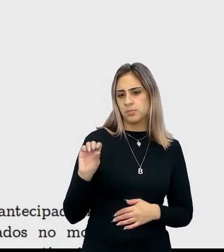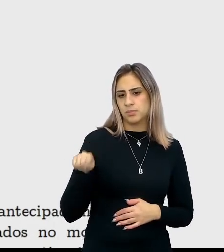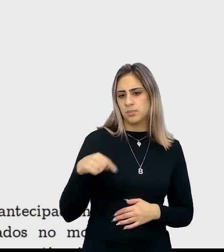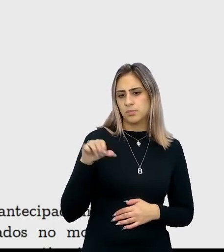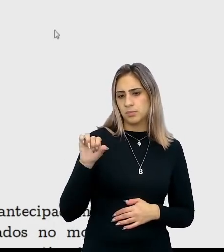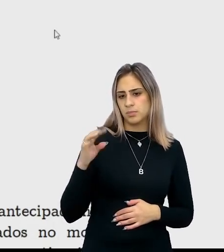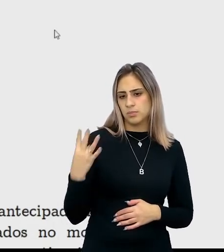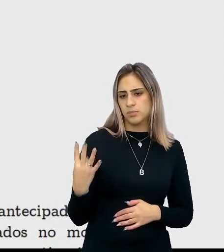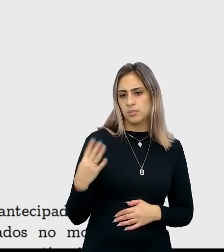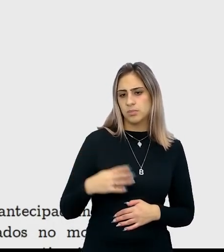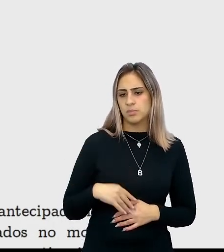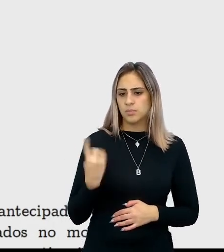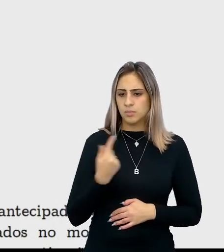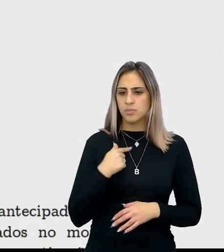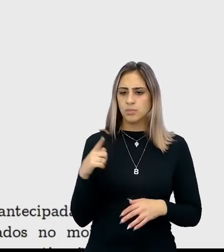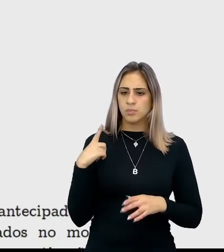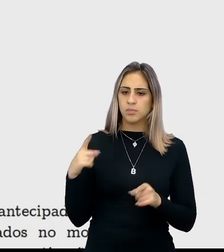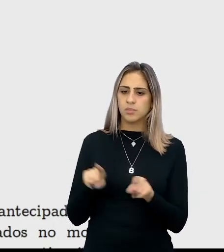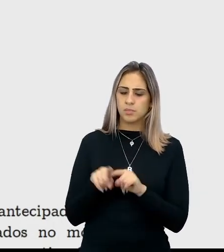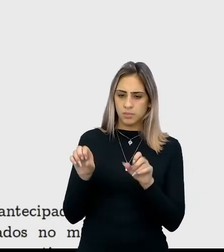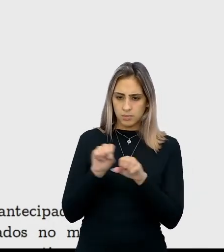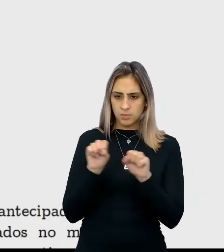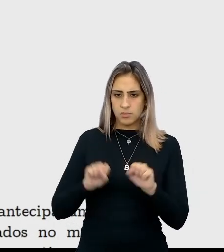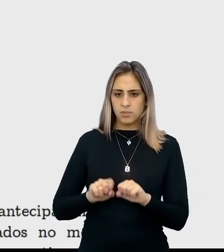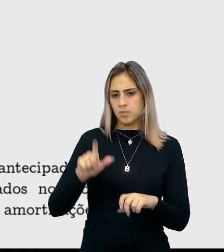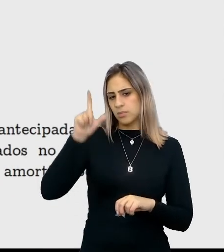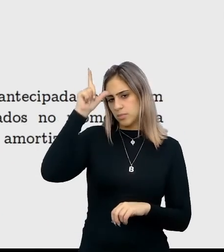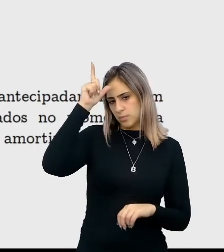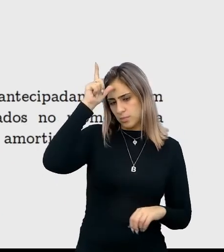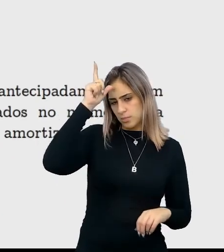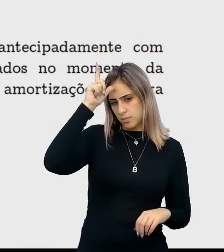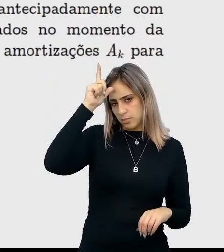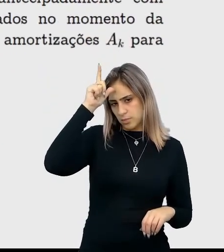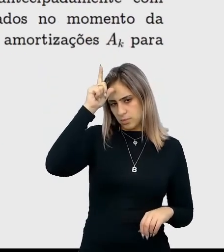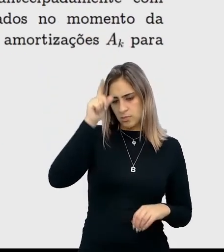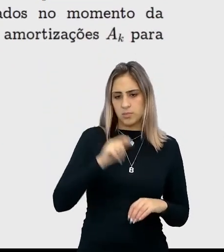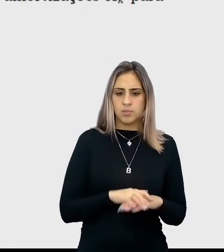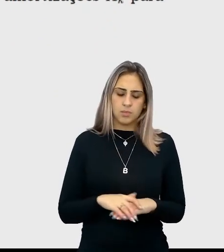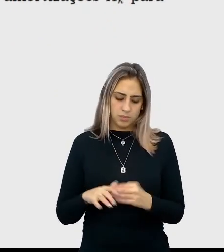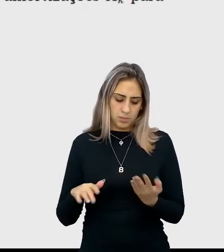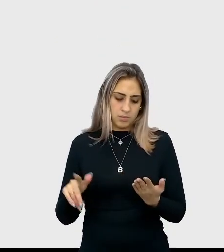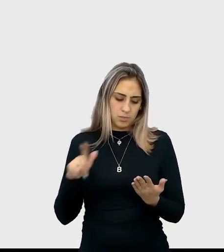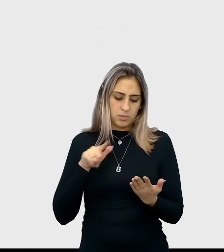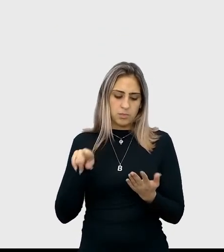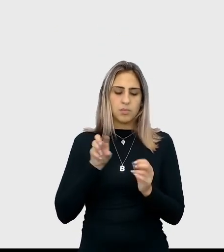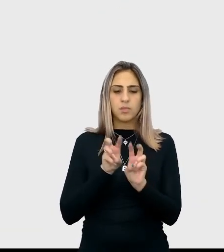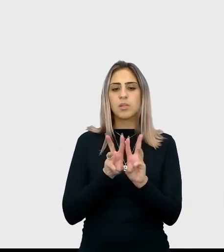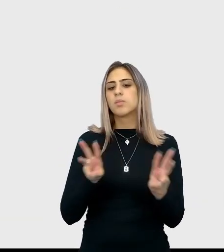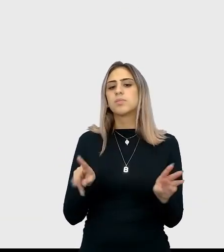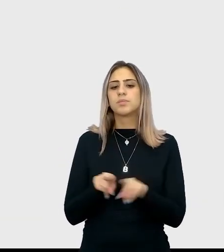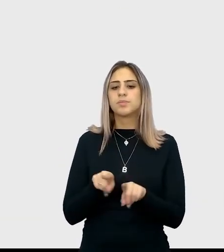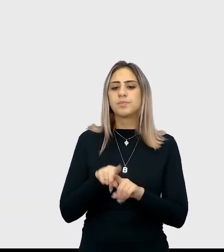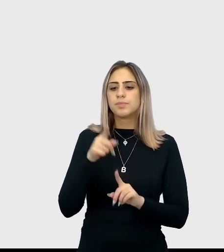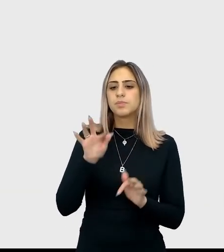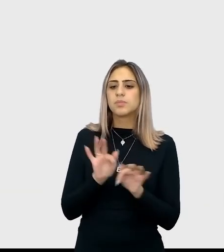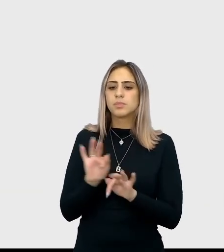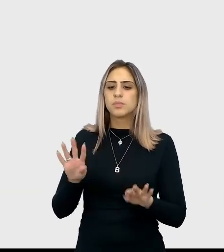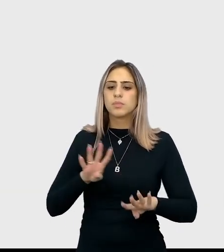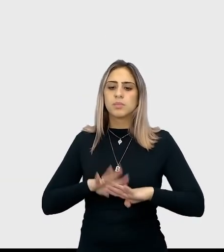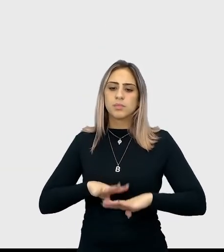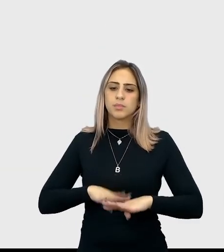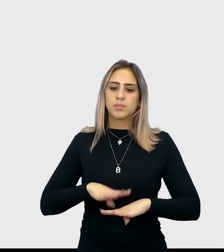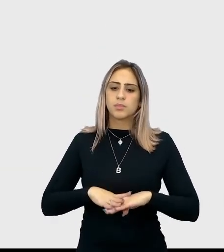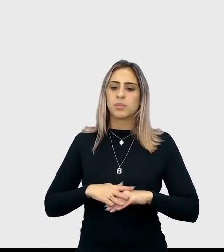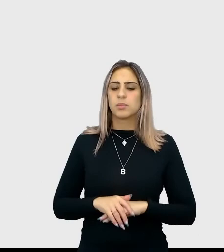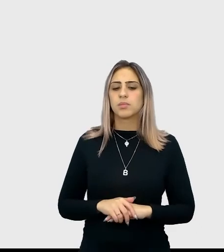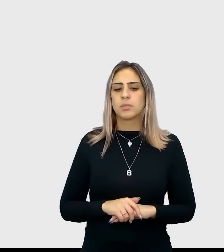36.470. E nós temos também o sistema alemão, que consta aqui no site, que também tem uma fórmula